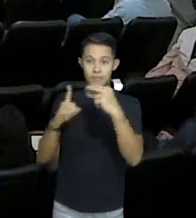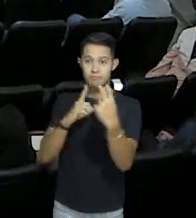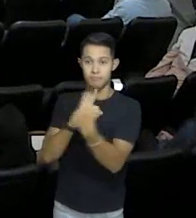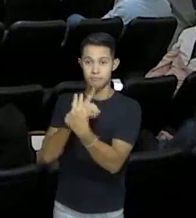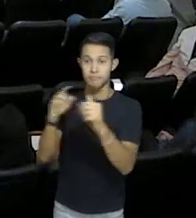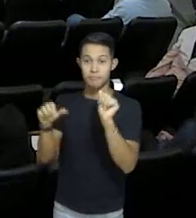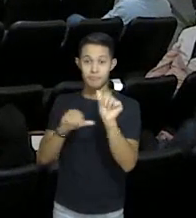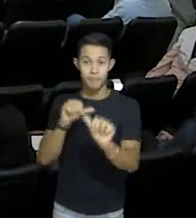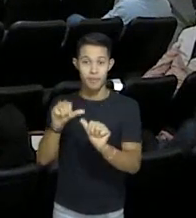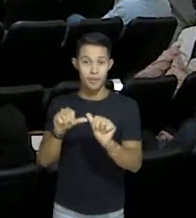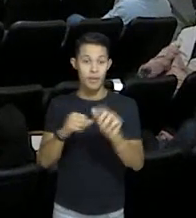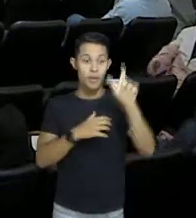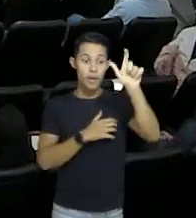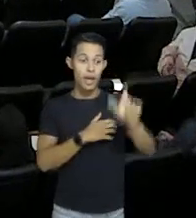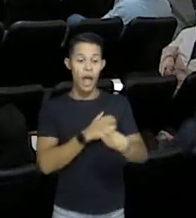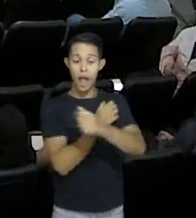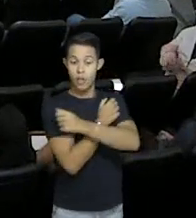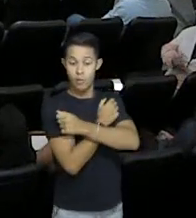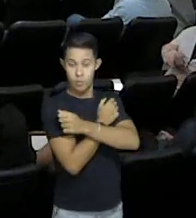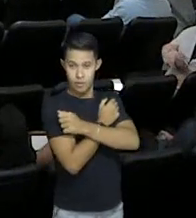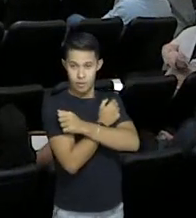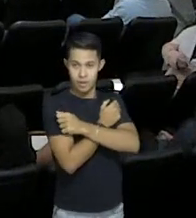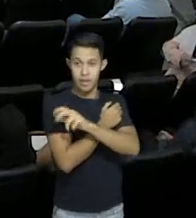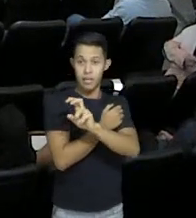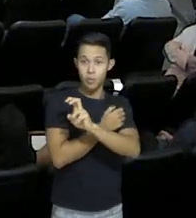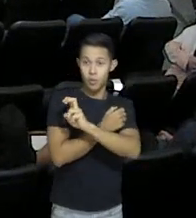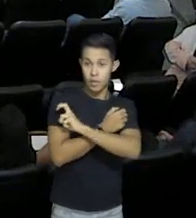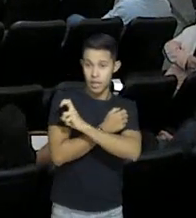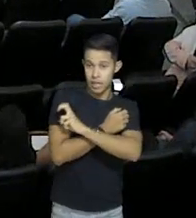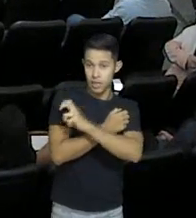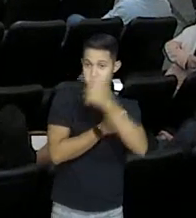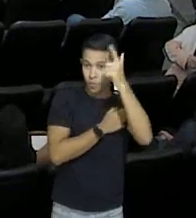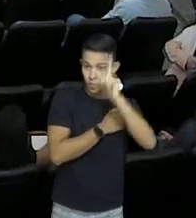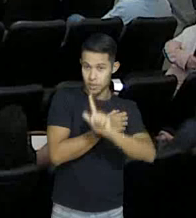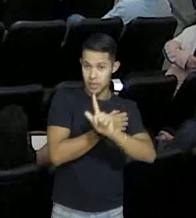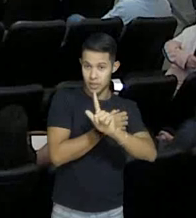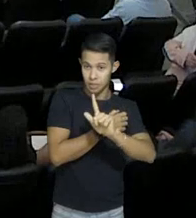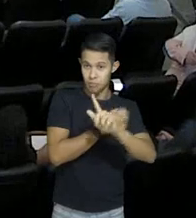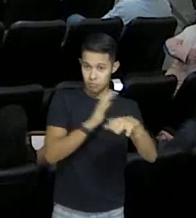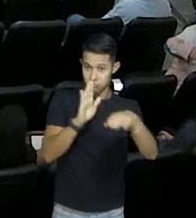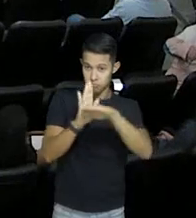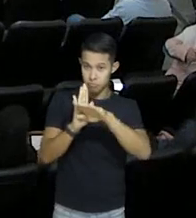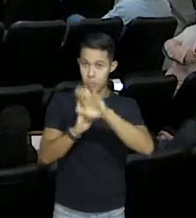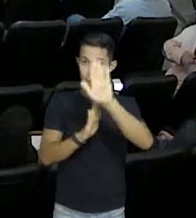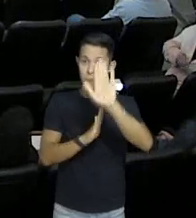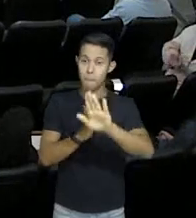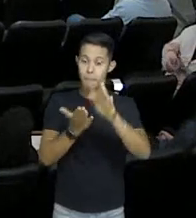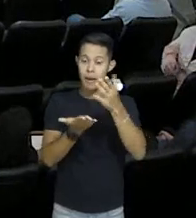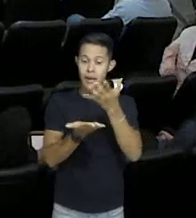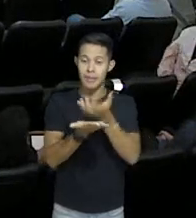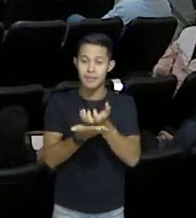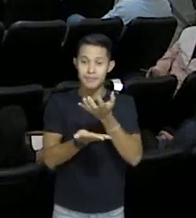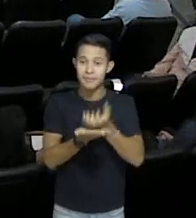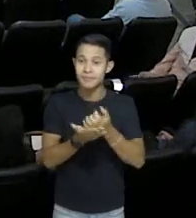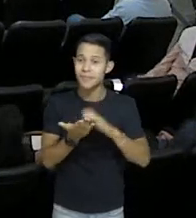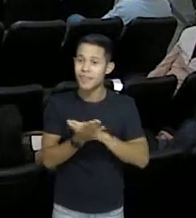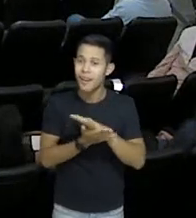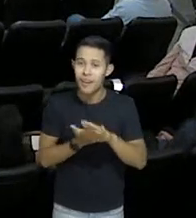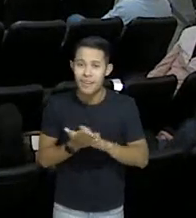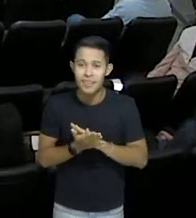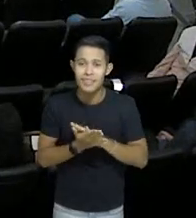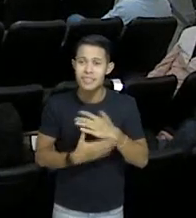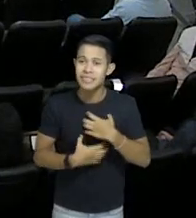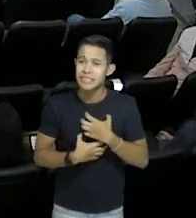aluna chegou lá no 5º ano e ela não está alfabetizada? Né? Que dor no coração